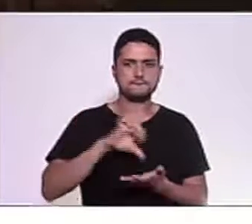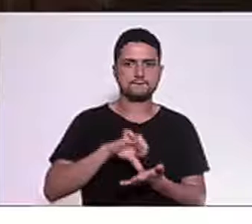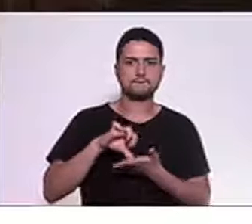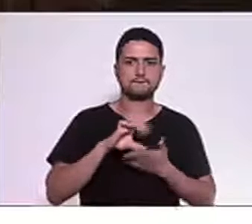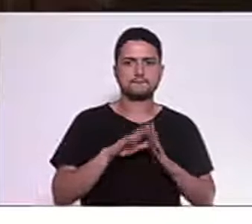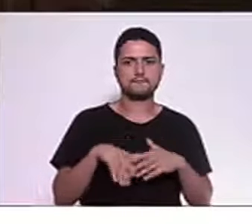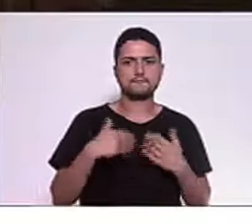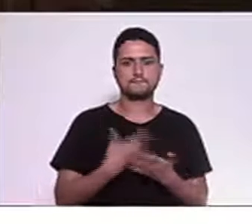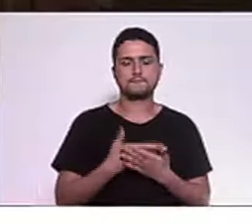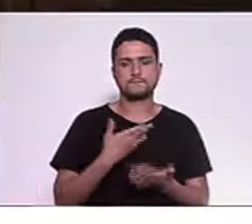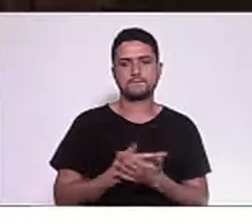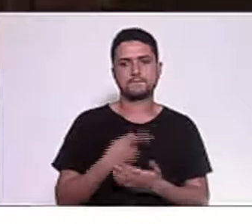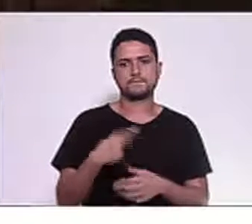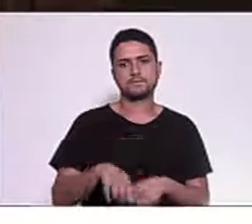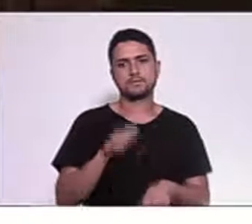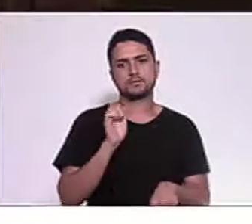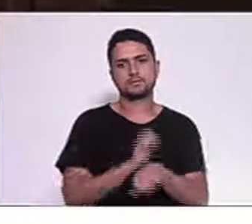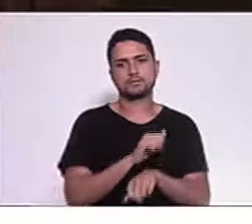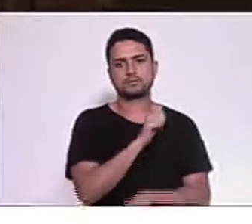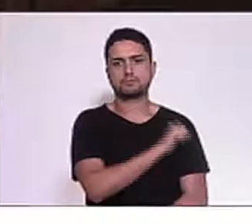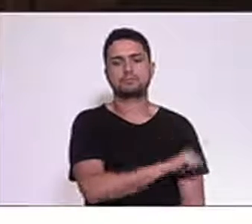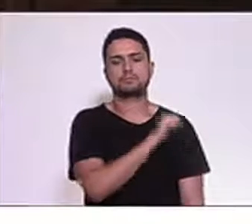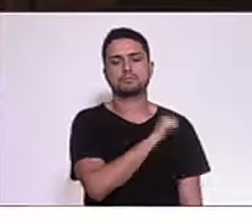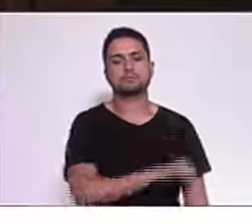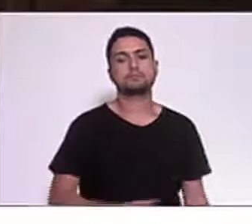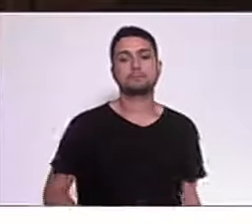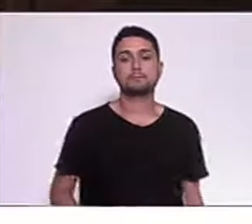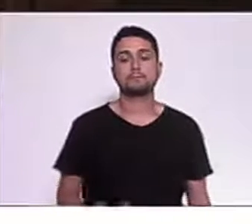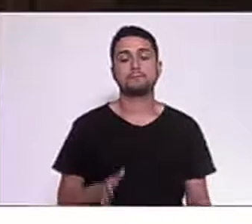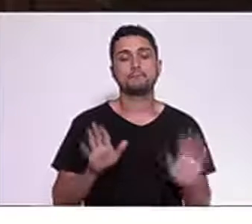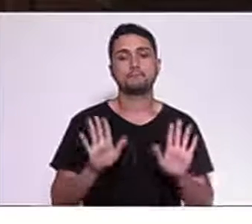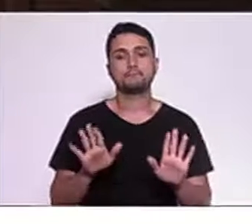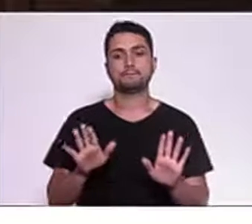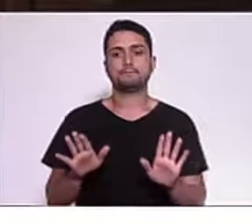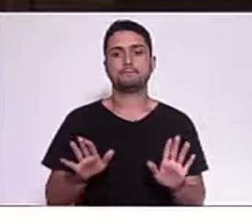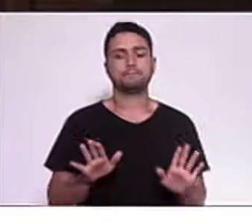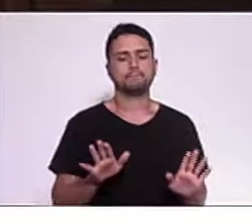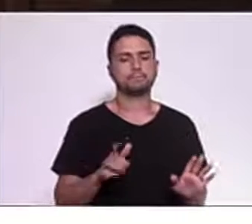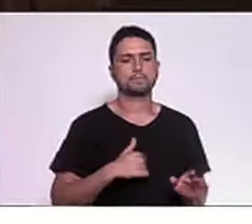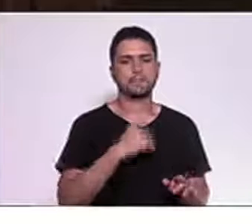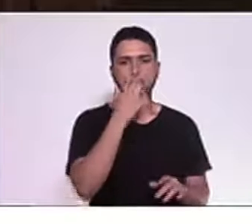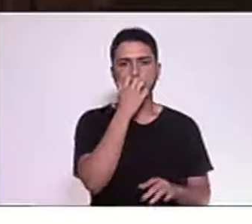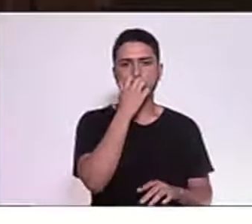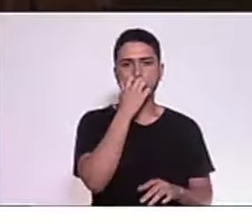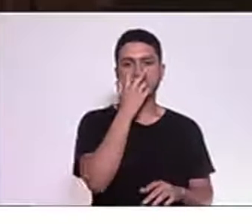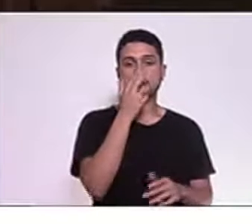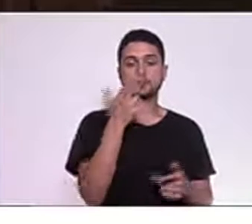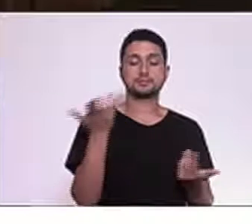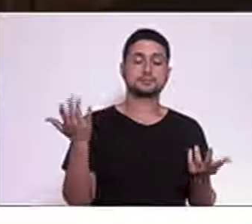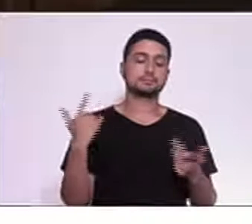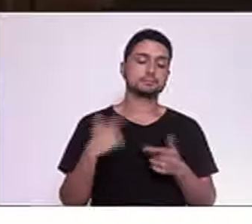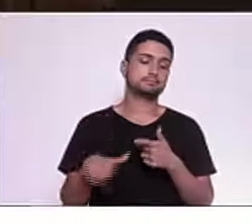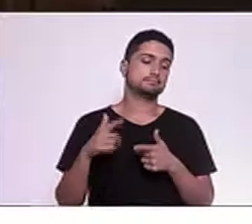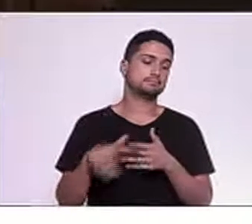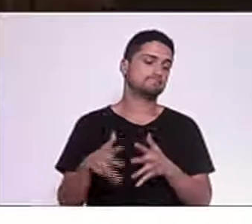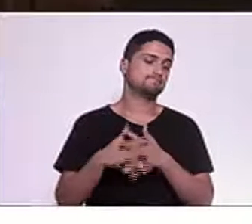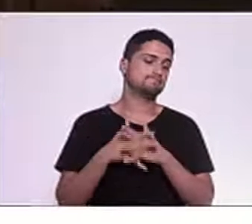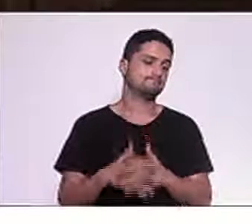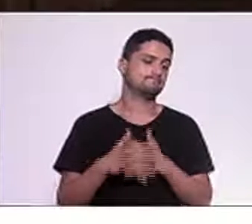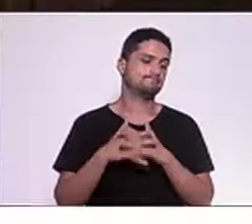a rede estadual de educação do Rio de Janeiro. Contudo, o que me parece problemático é